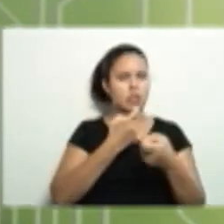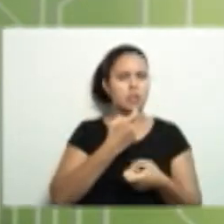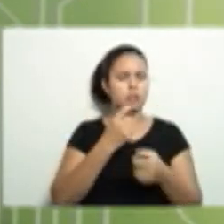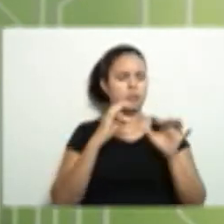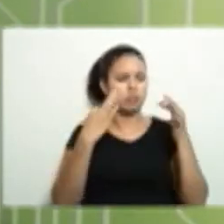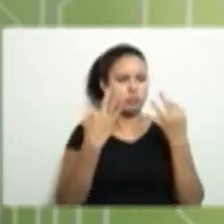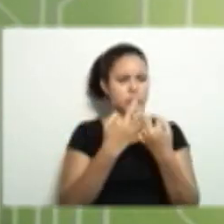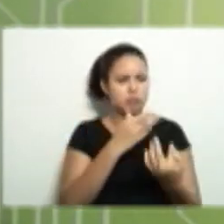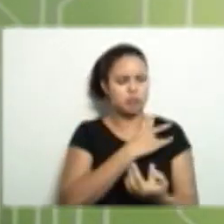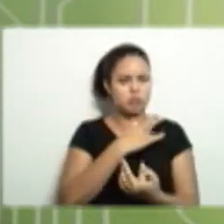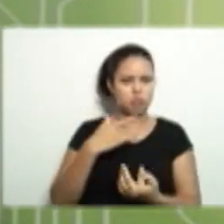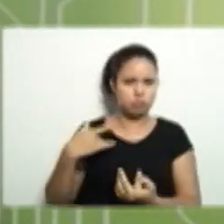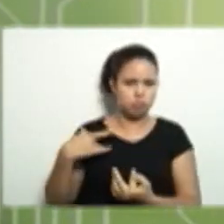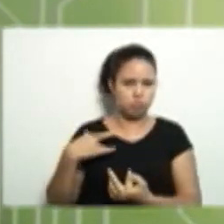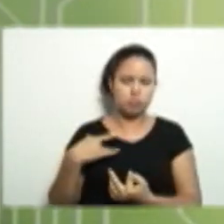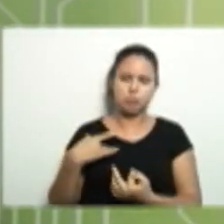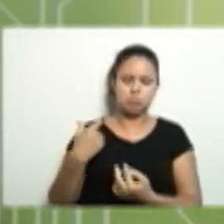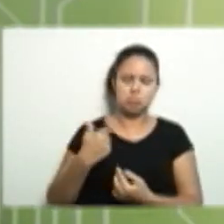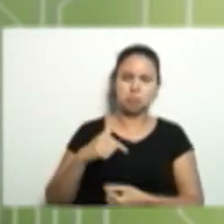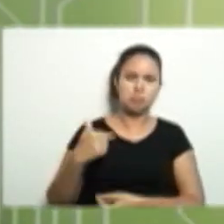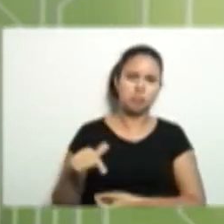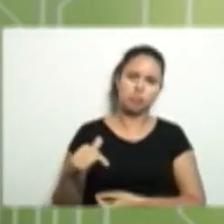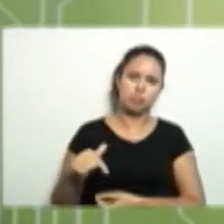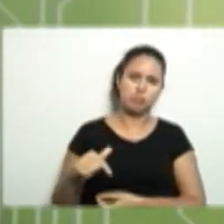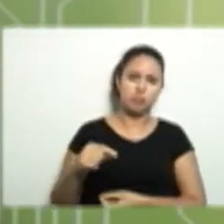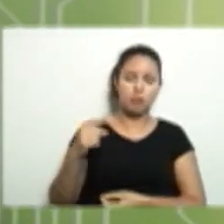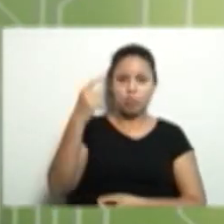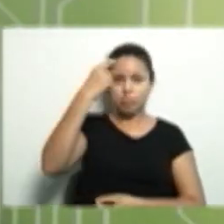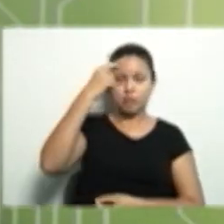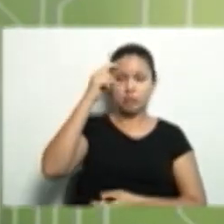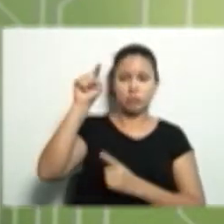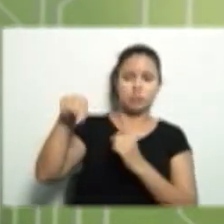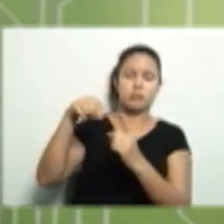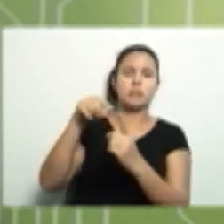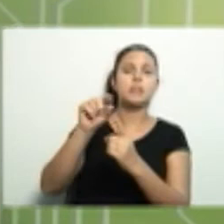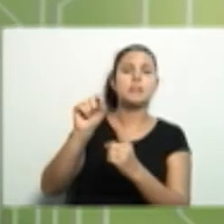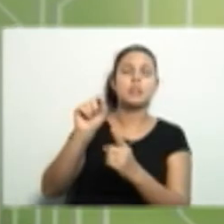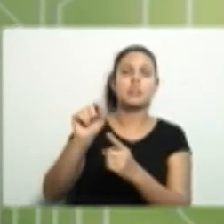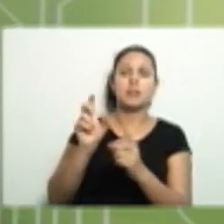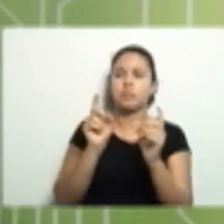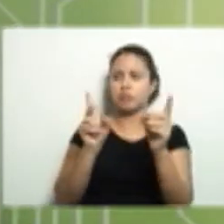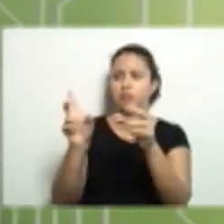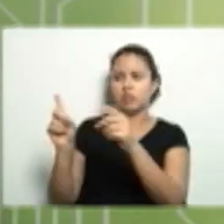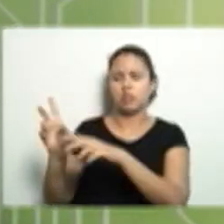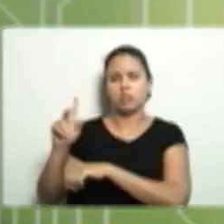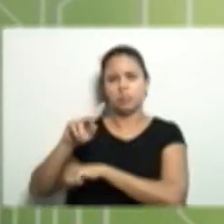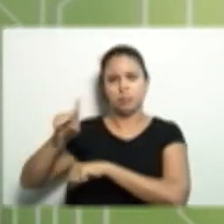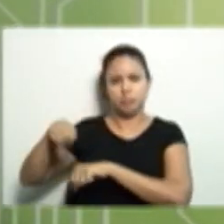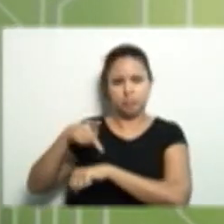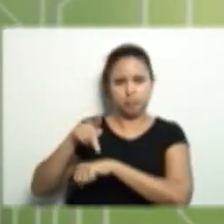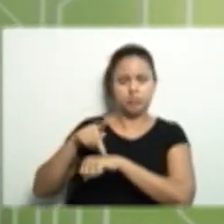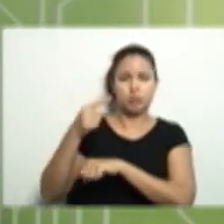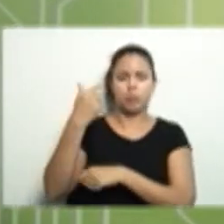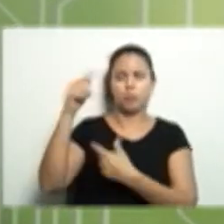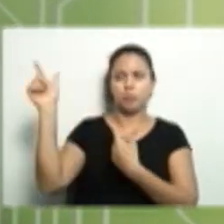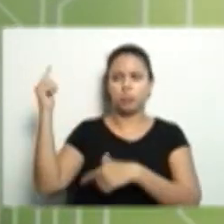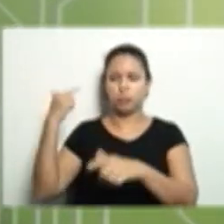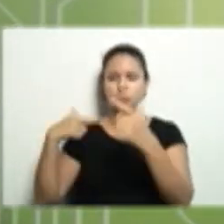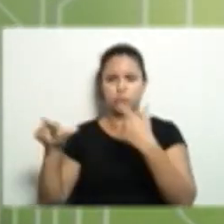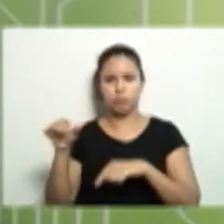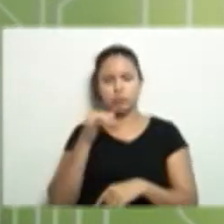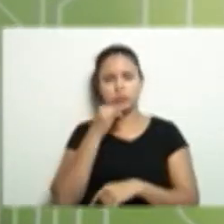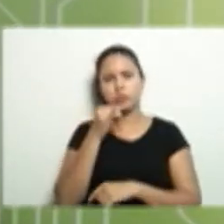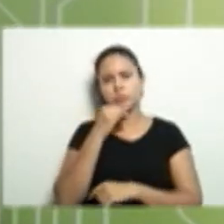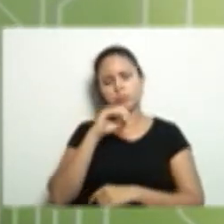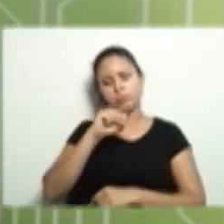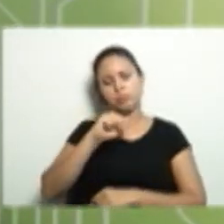quando a gente fala de exportação e agronegócio, a gente está pensando em produtos principalmente como exemplo a soja ou o café, ou algumas outras